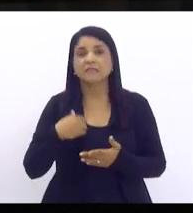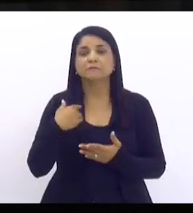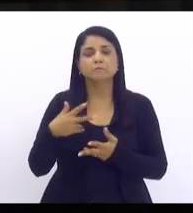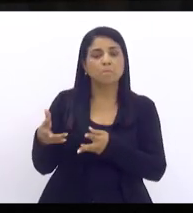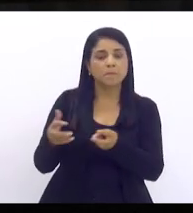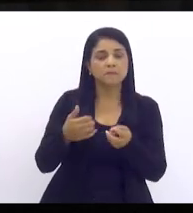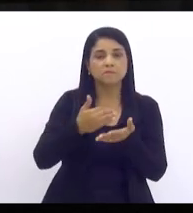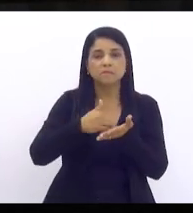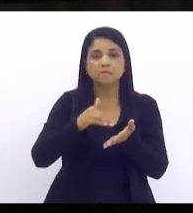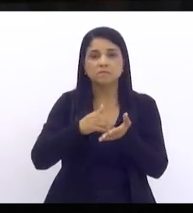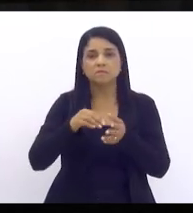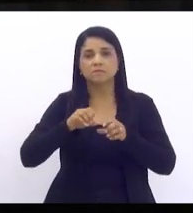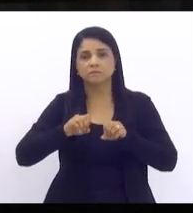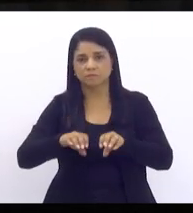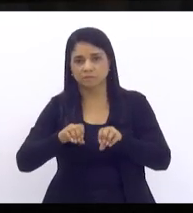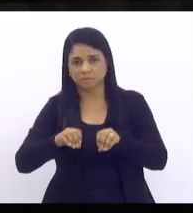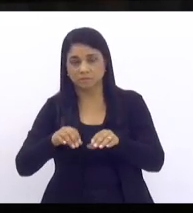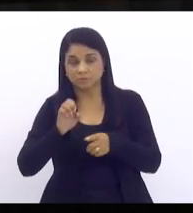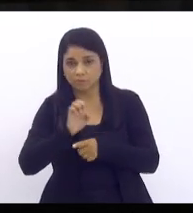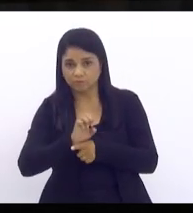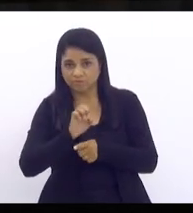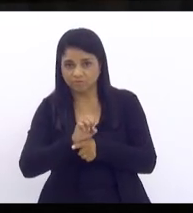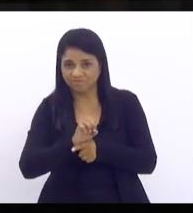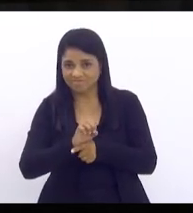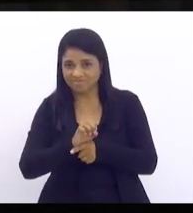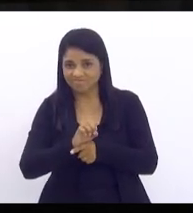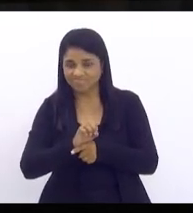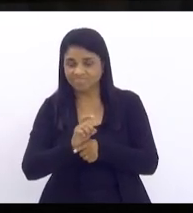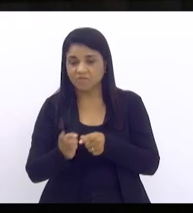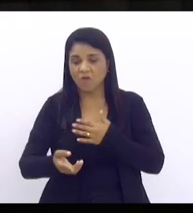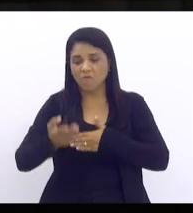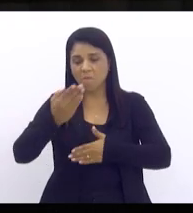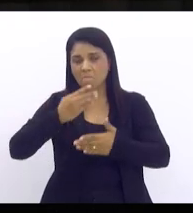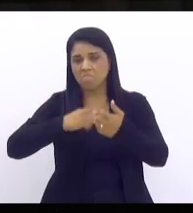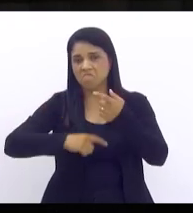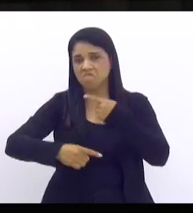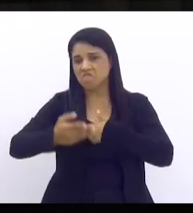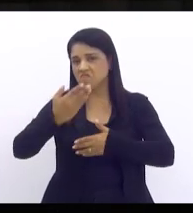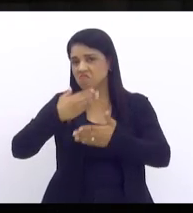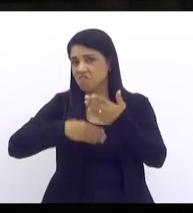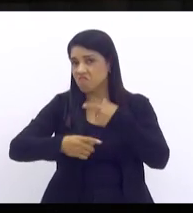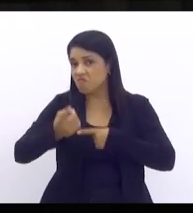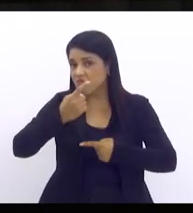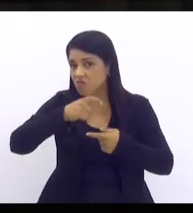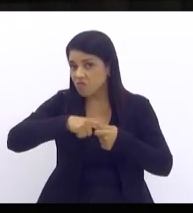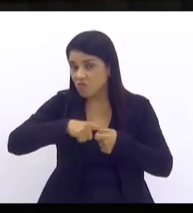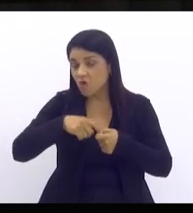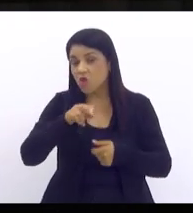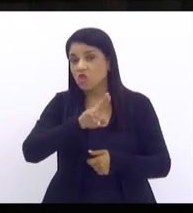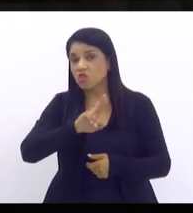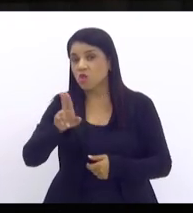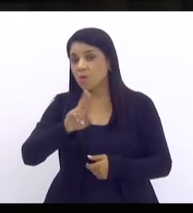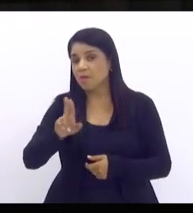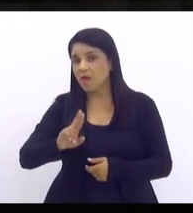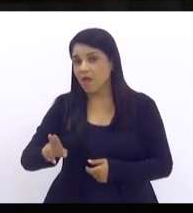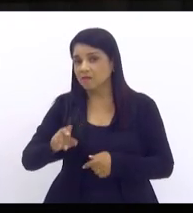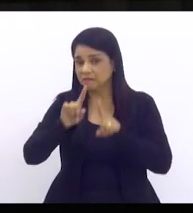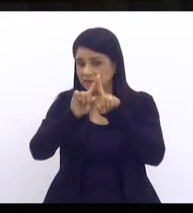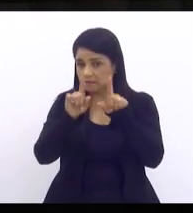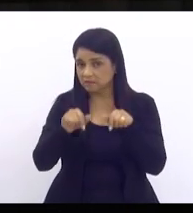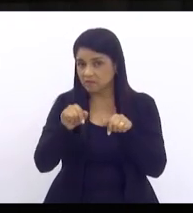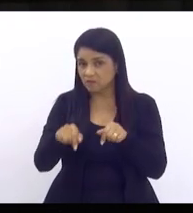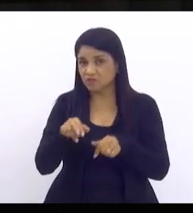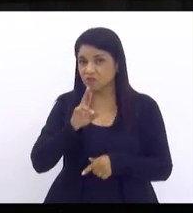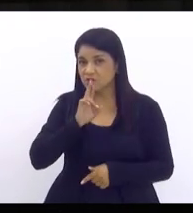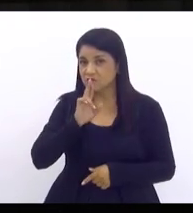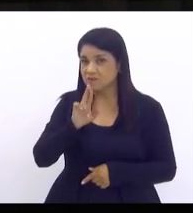do Estado preferiu retroceder nesse processo e que, entre os nomeados, há servidores e servidores que